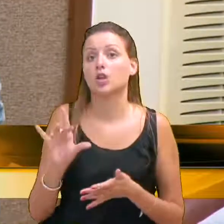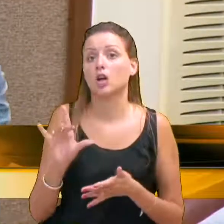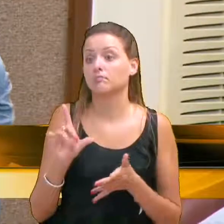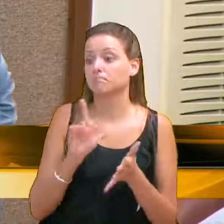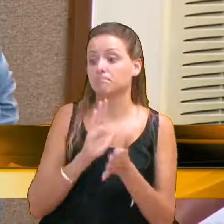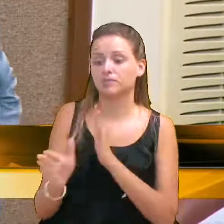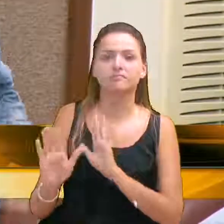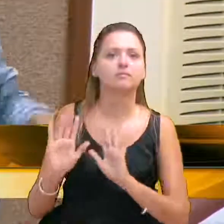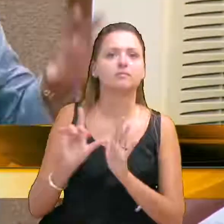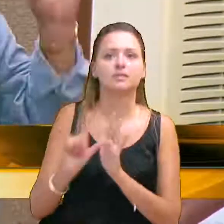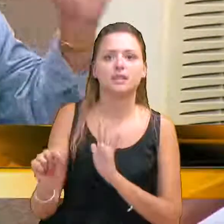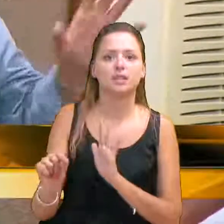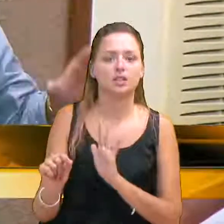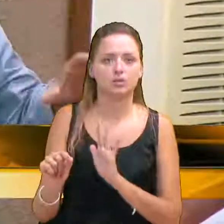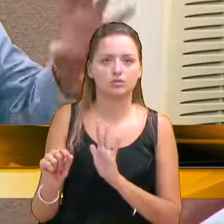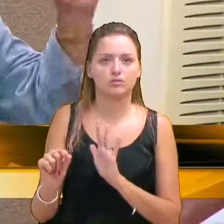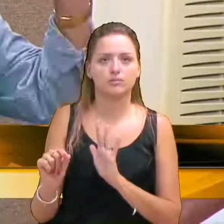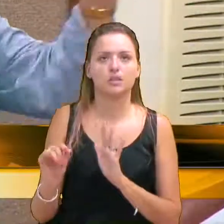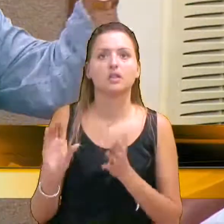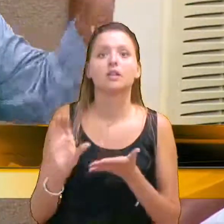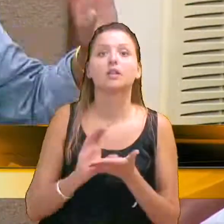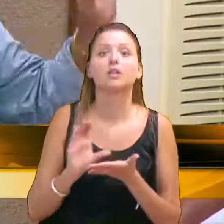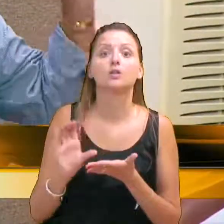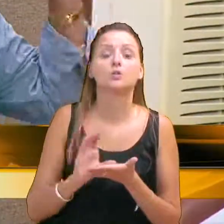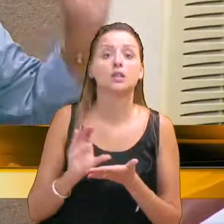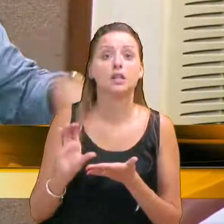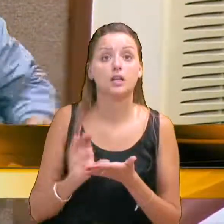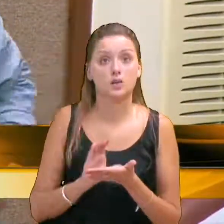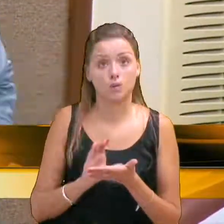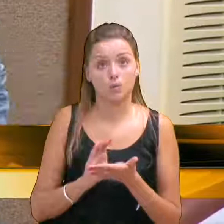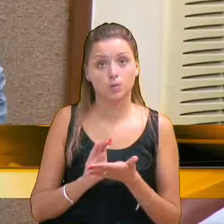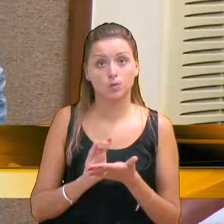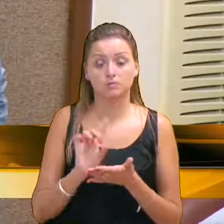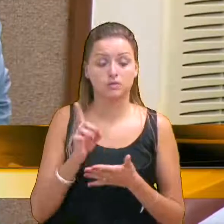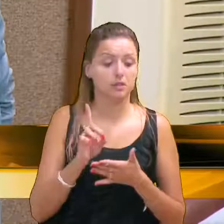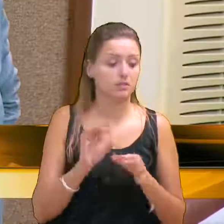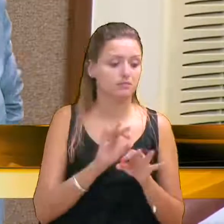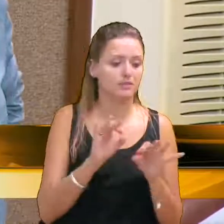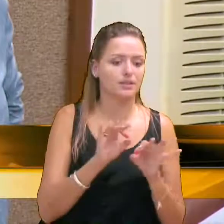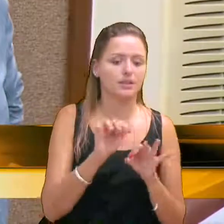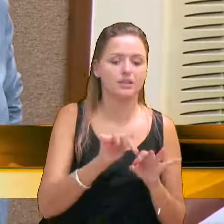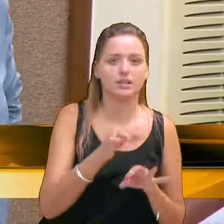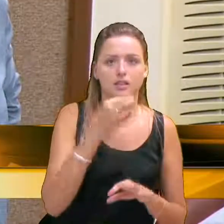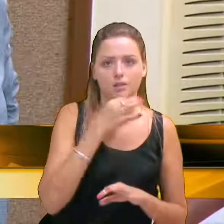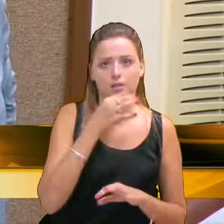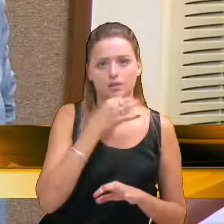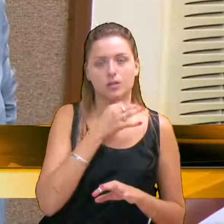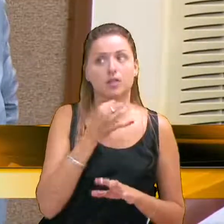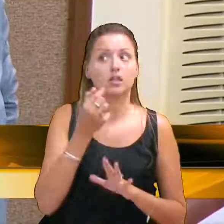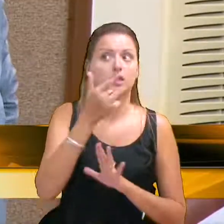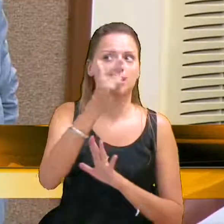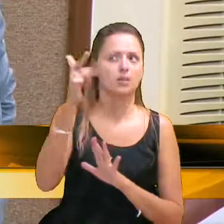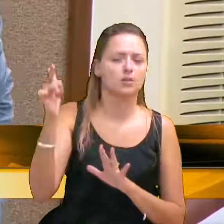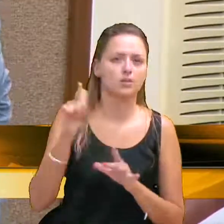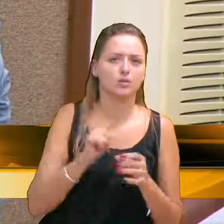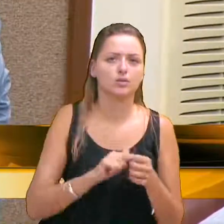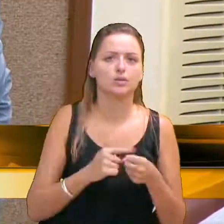tangência, e os recursos se evadiram e não vieram para Caxias do Sul. Enquanto que outros